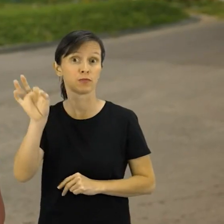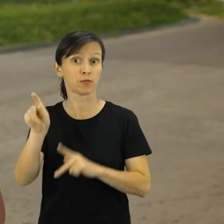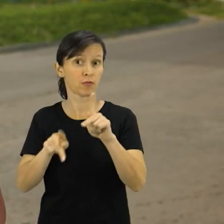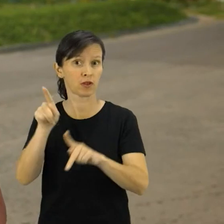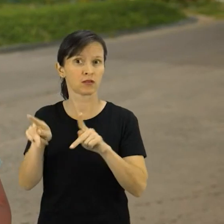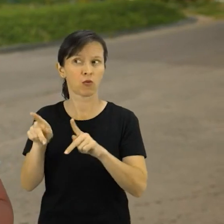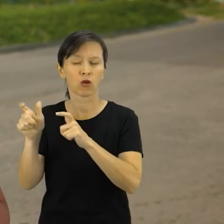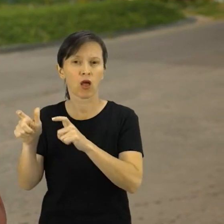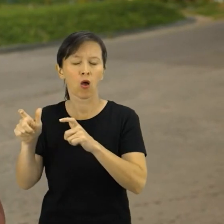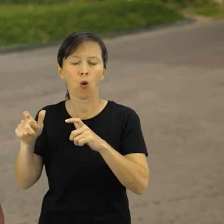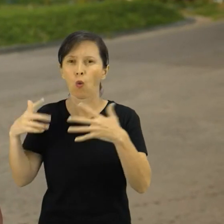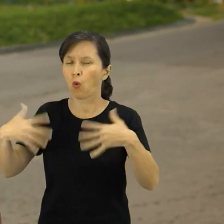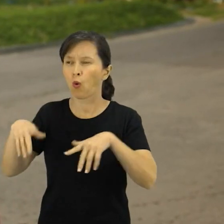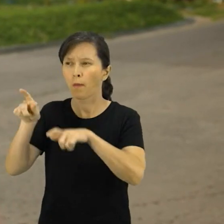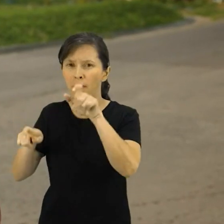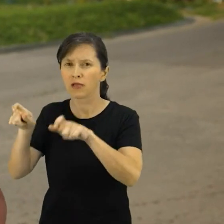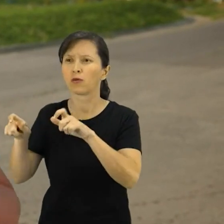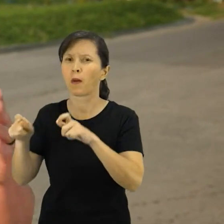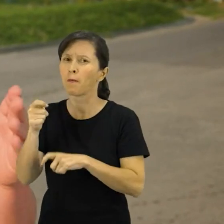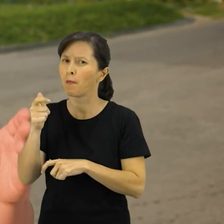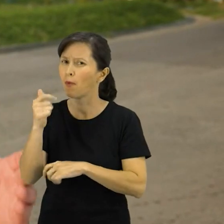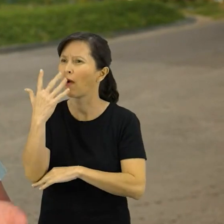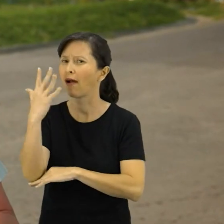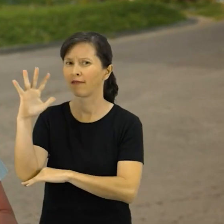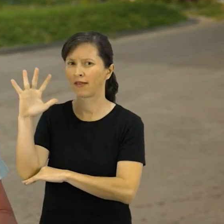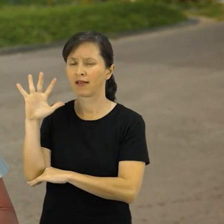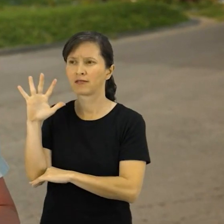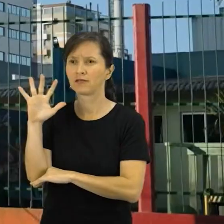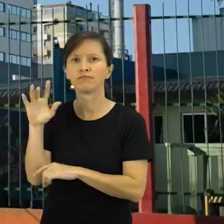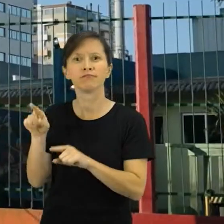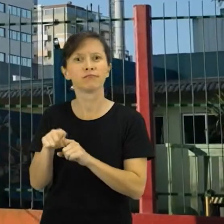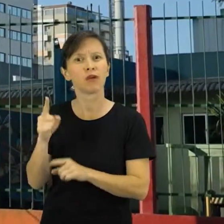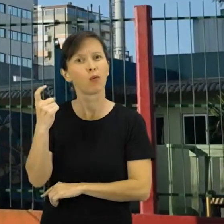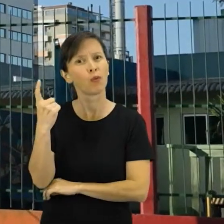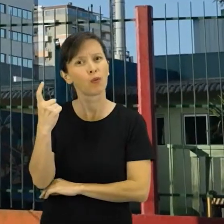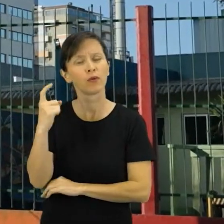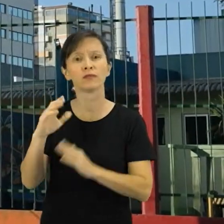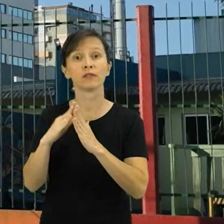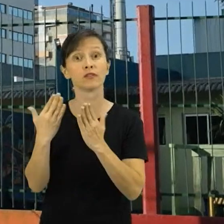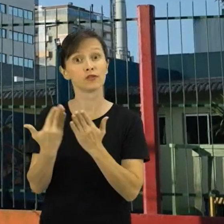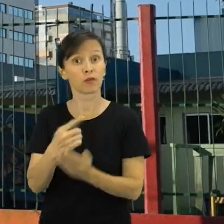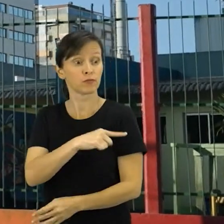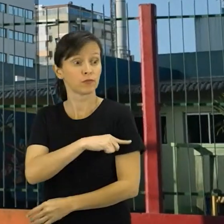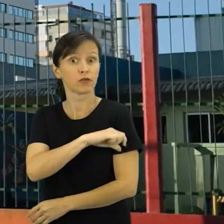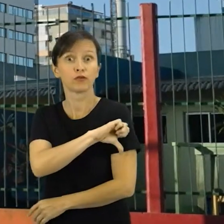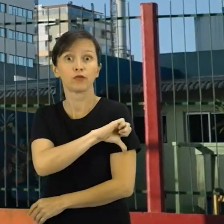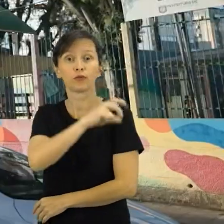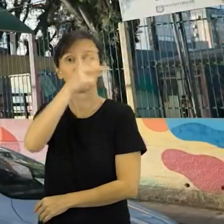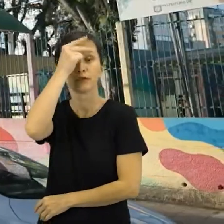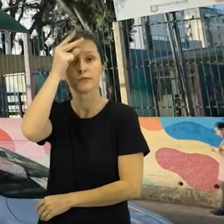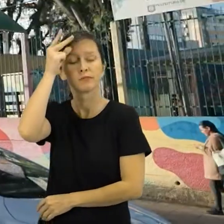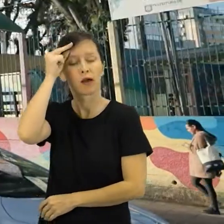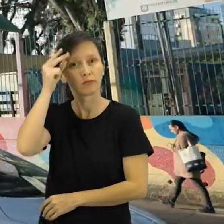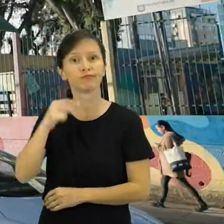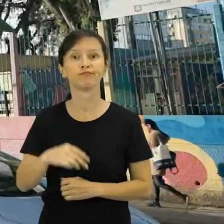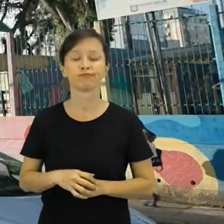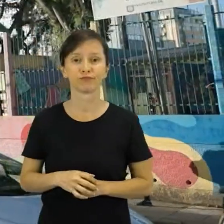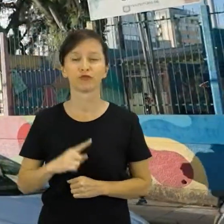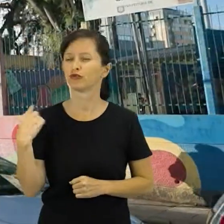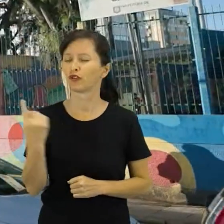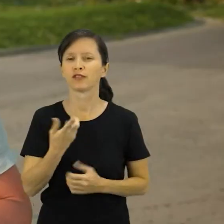população. Uma região altamente adensada, com poucas áreas verdes e, por incrível que pareça, uma única escola de ensino fundamental